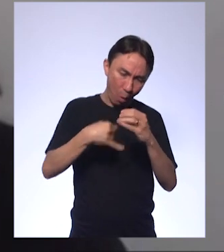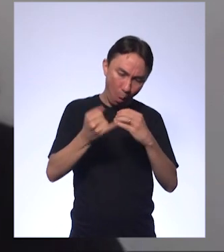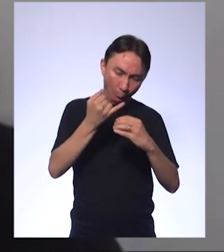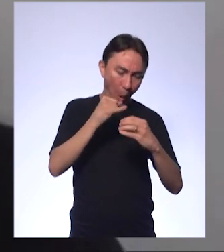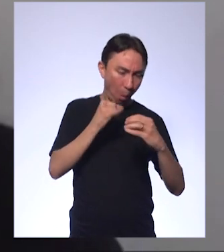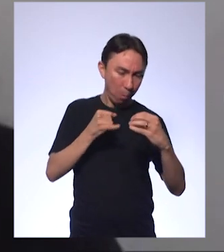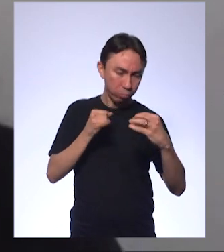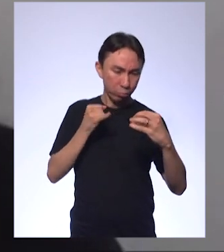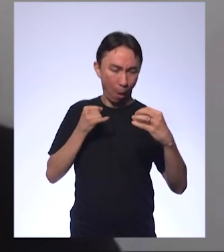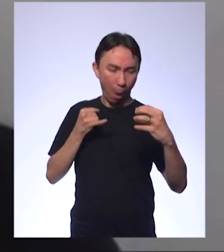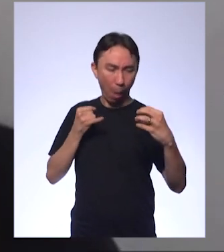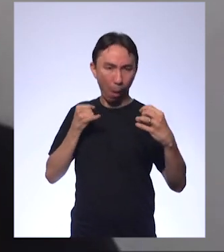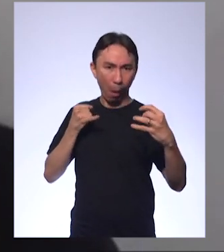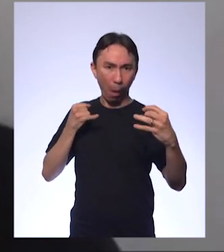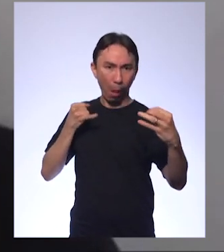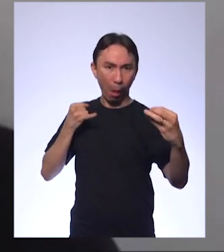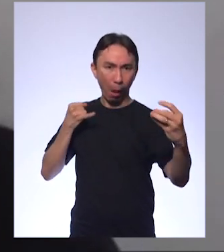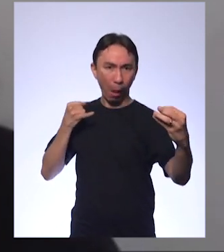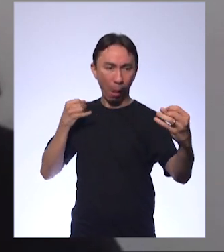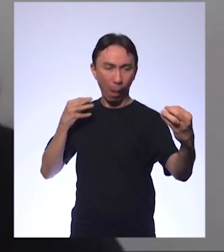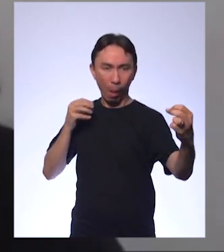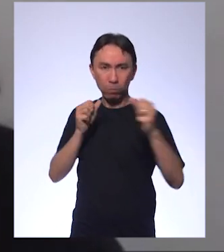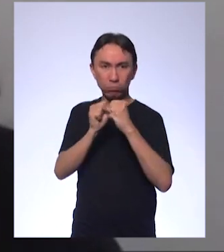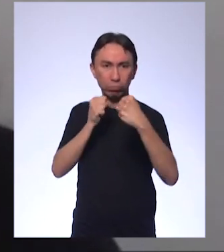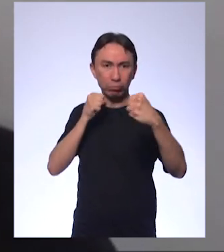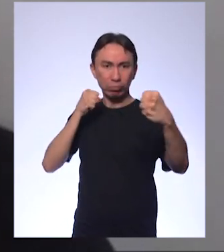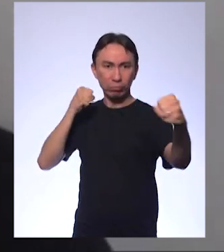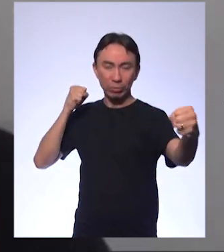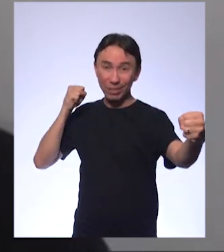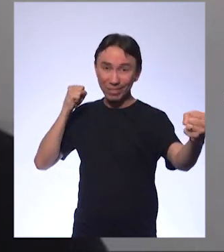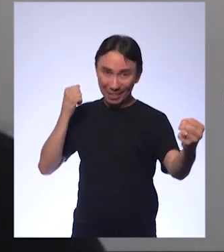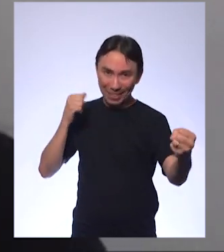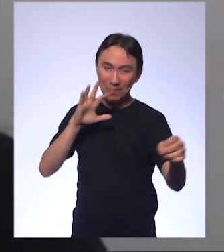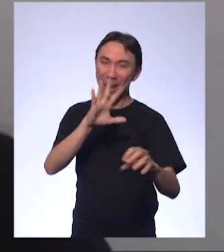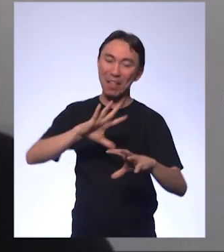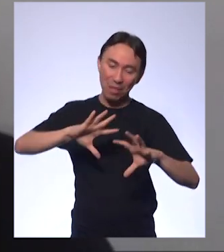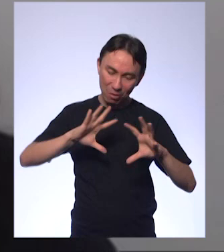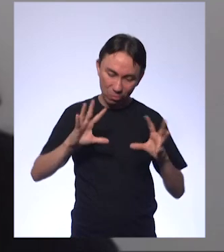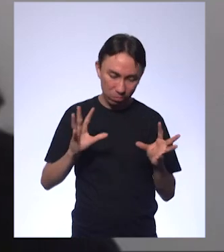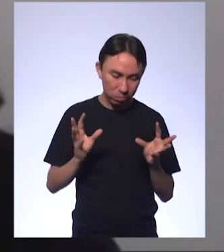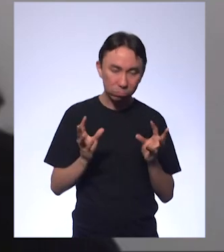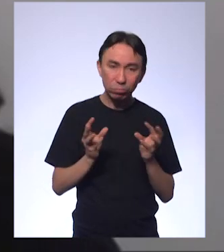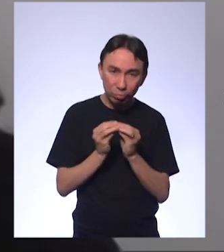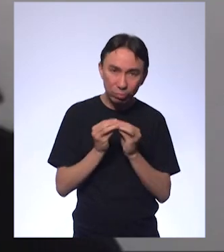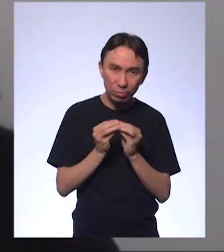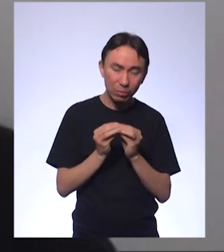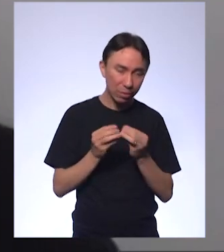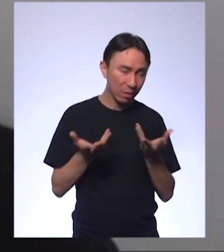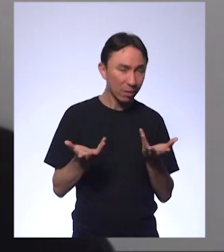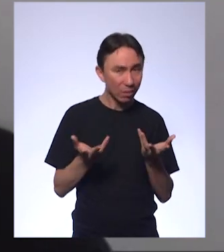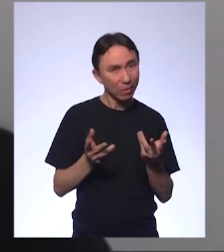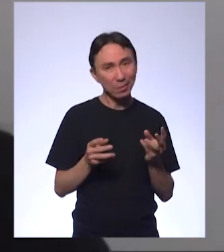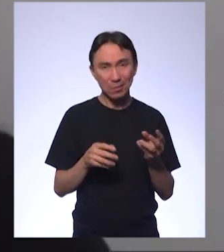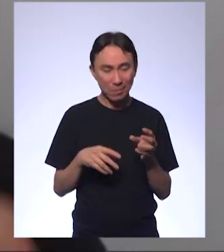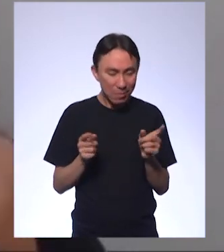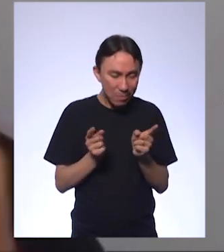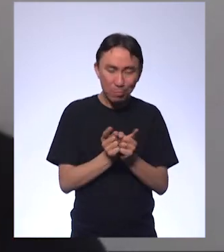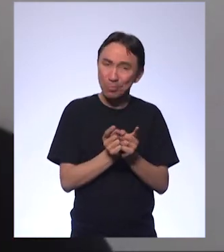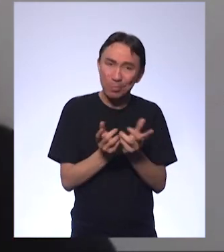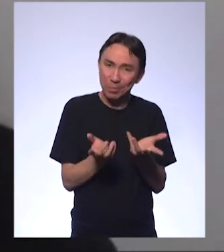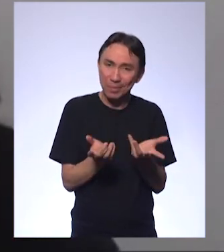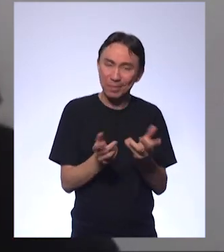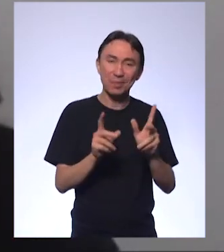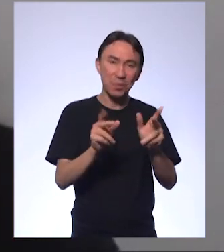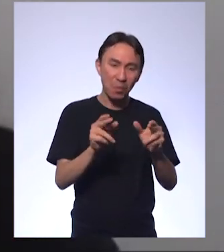todo condensadinho, enroladinho ali, ele ocupa um espaço bem menor, né? Quando a gente fala em cromossomos, cada cromossomo ali vai